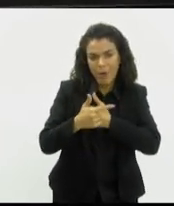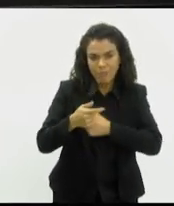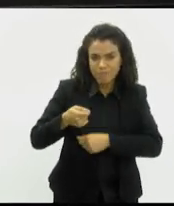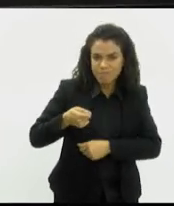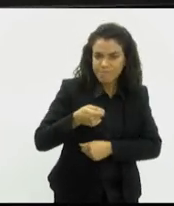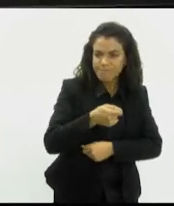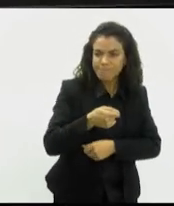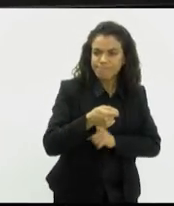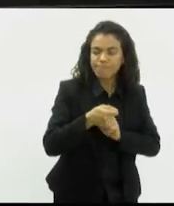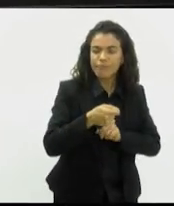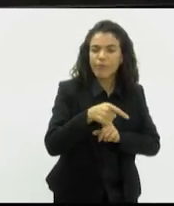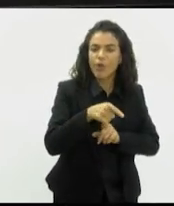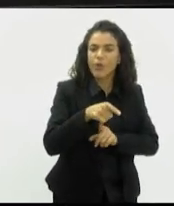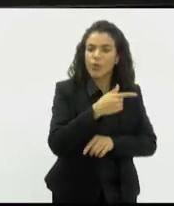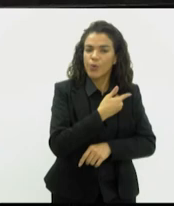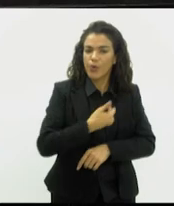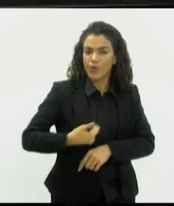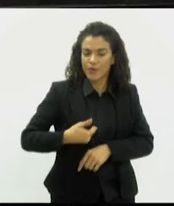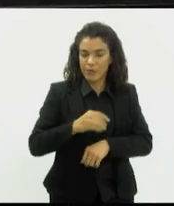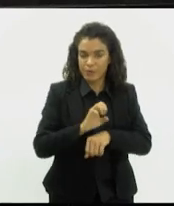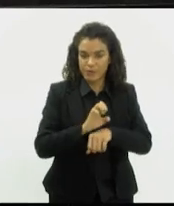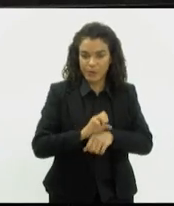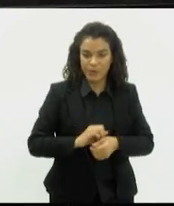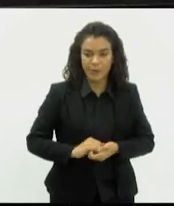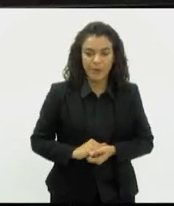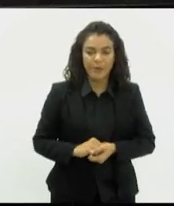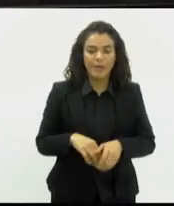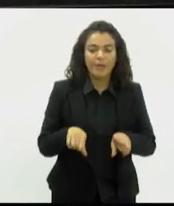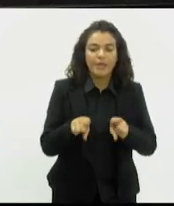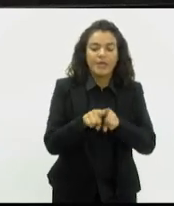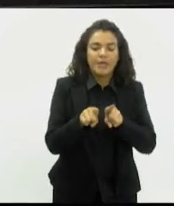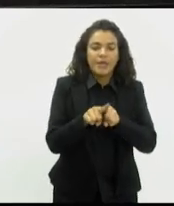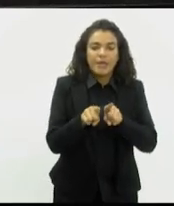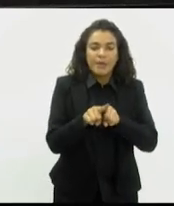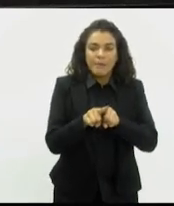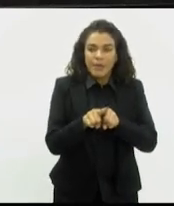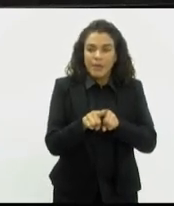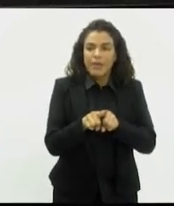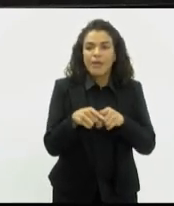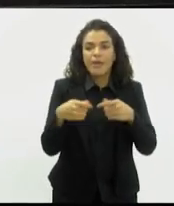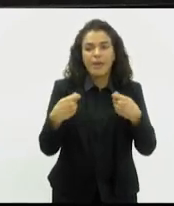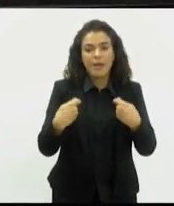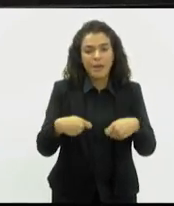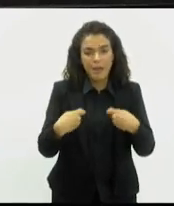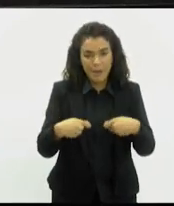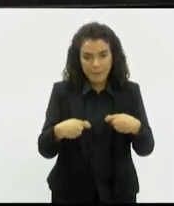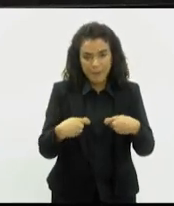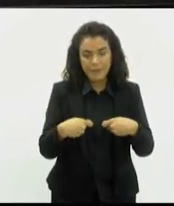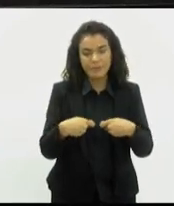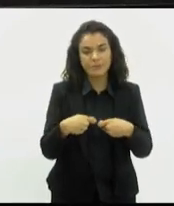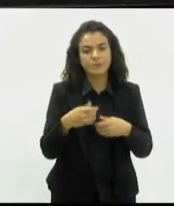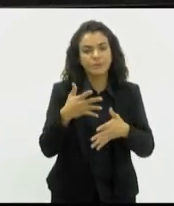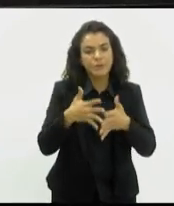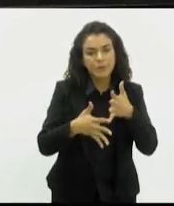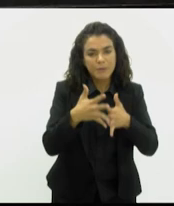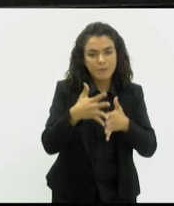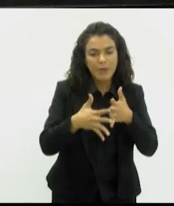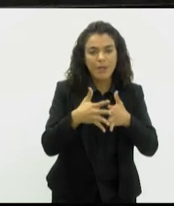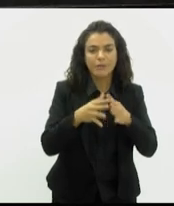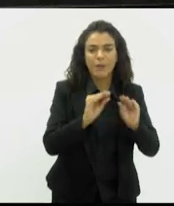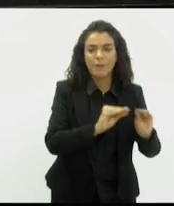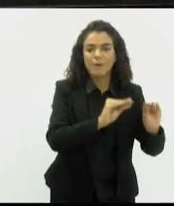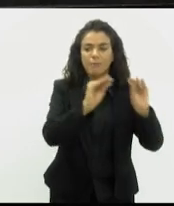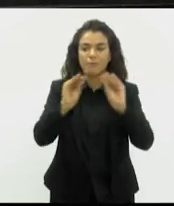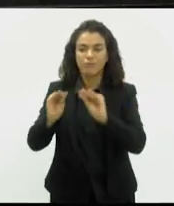do Estado para que isso aconteça. E, além disso, é preciso avaliar os impactos da mudança do